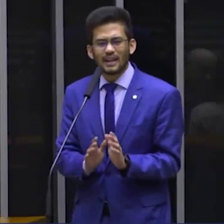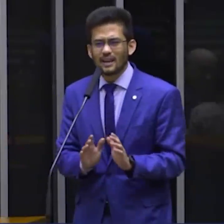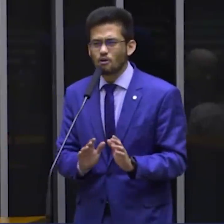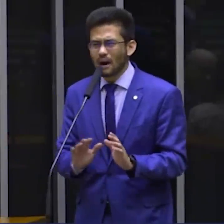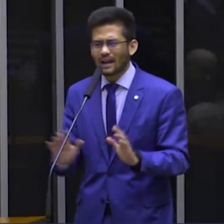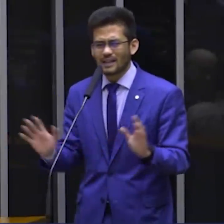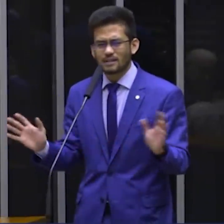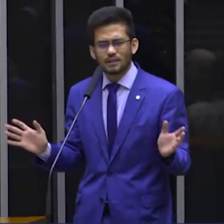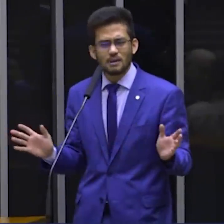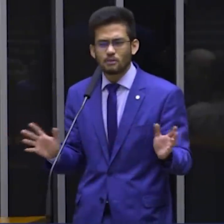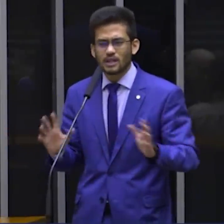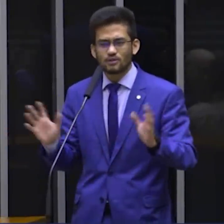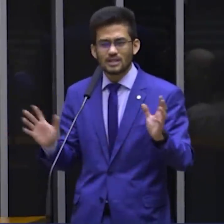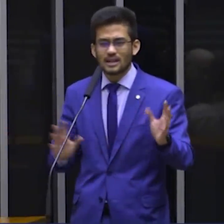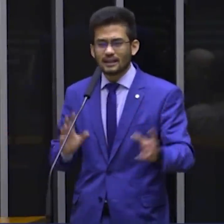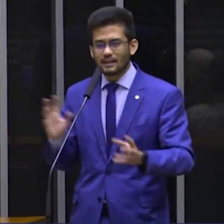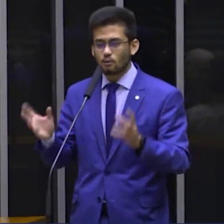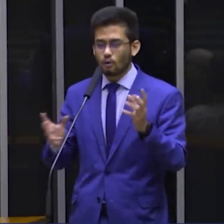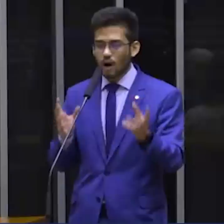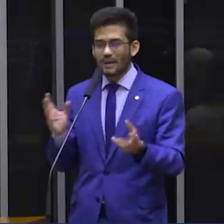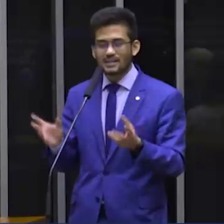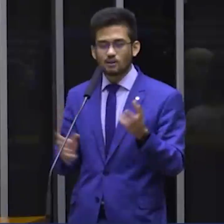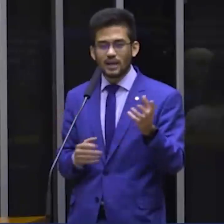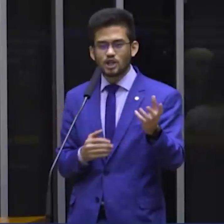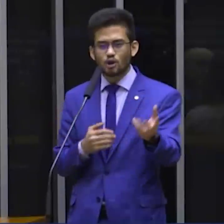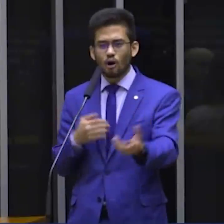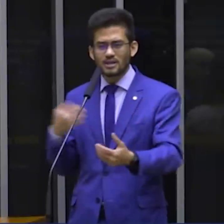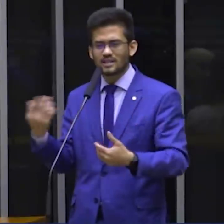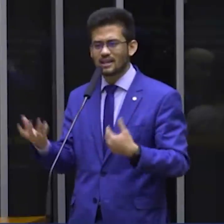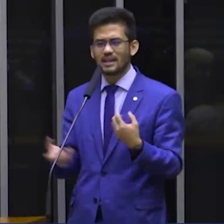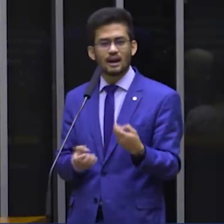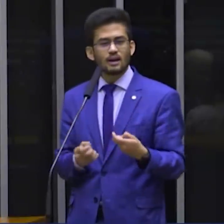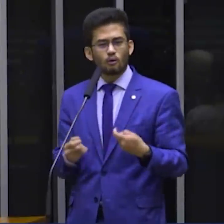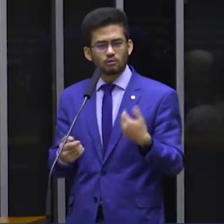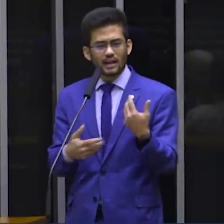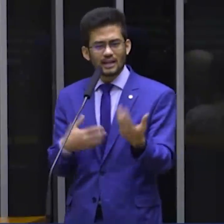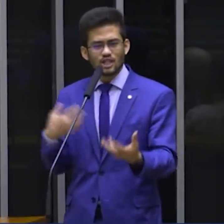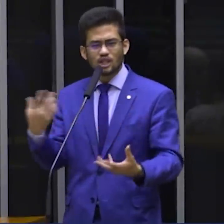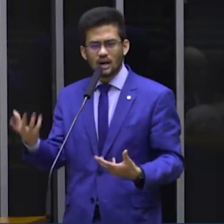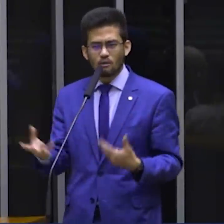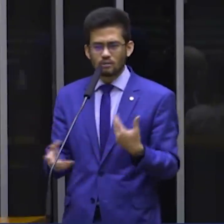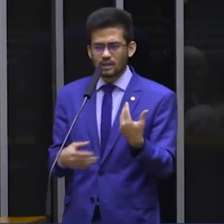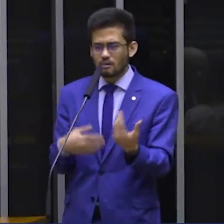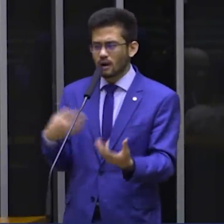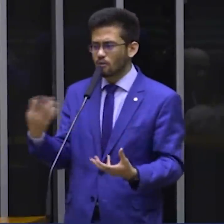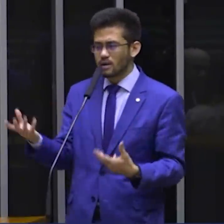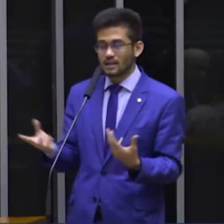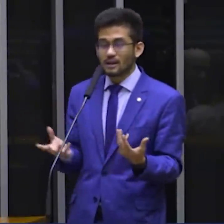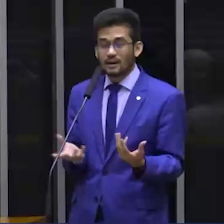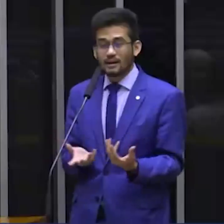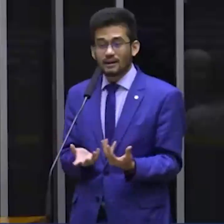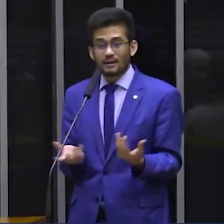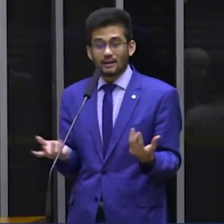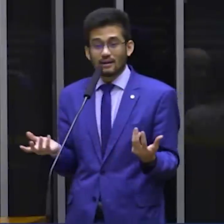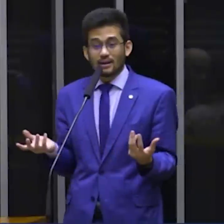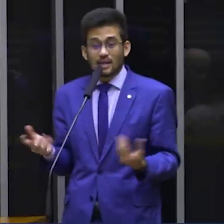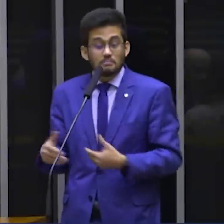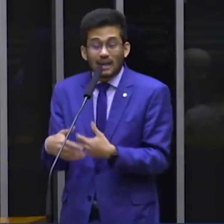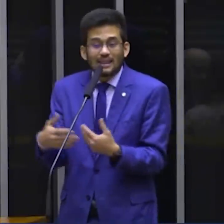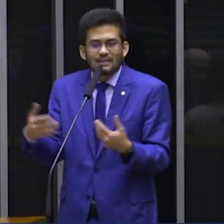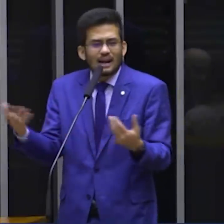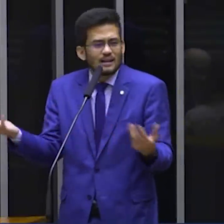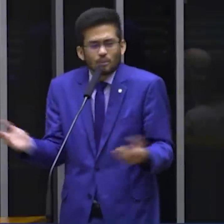violência não tem nenhuma relação também muitas vezes tentam colocar uma questão religiosa que seria contra a religião seria uma coisa é